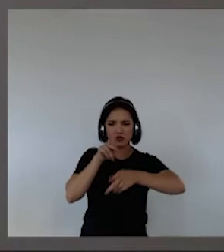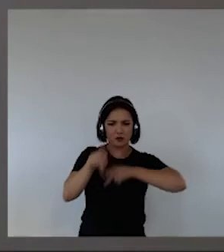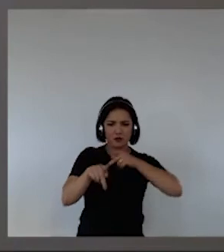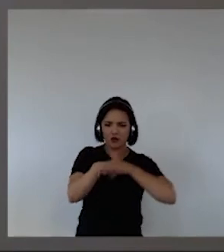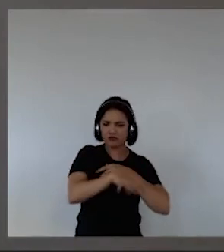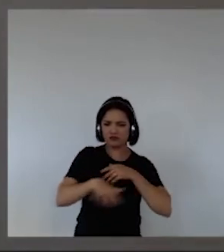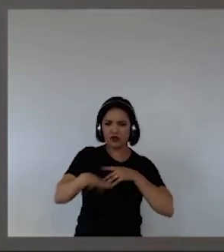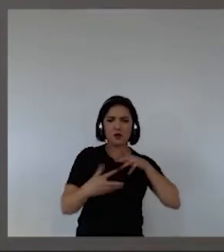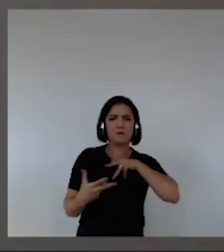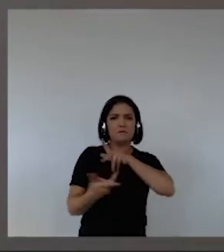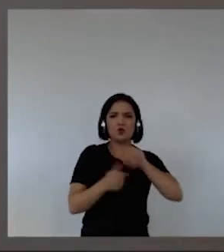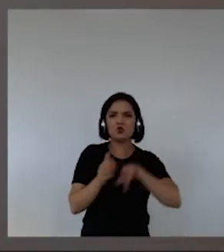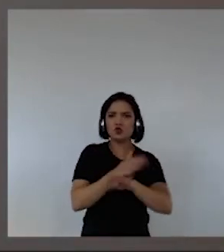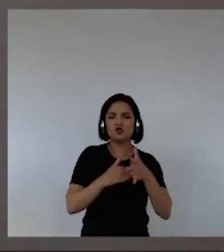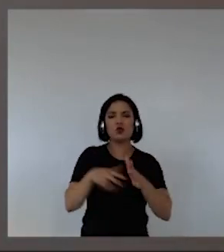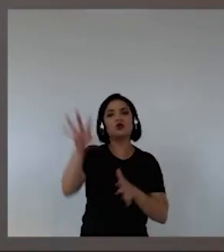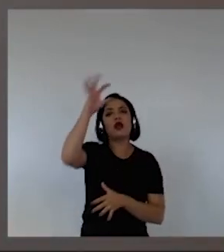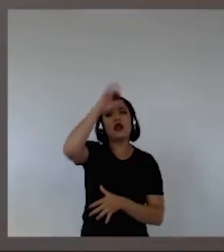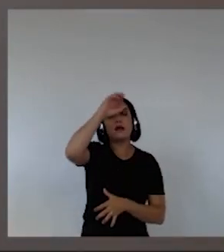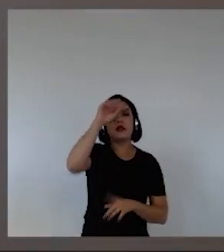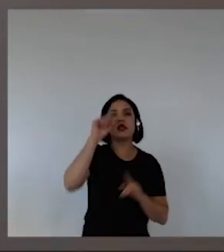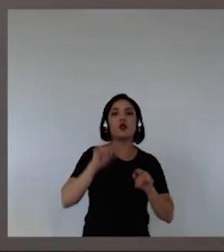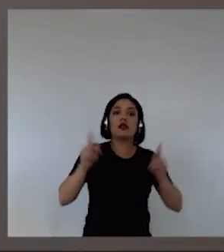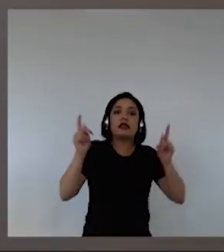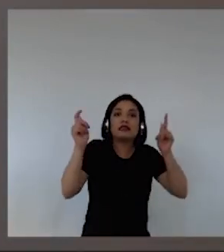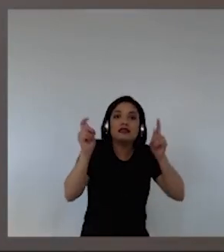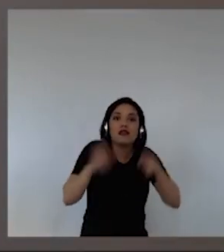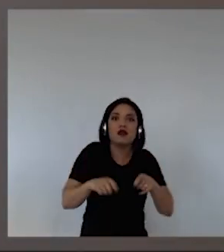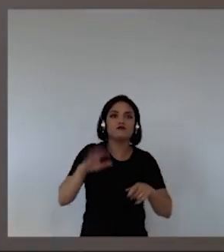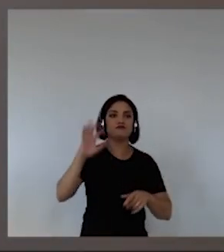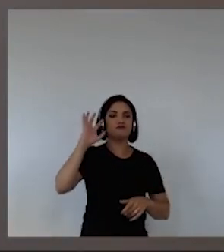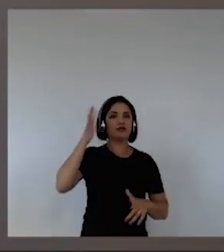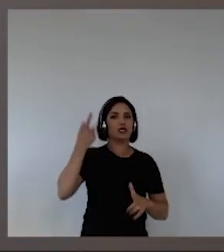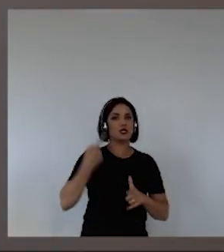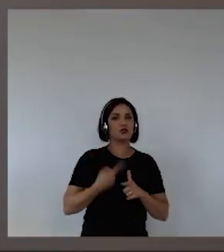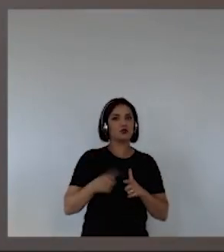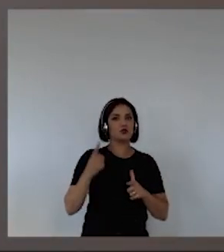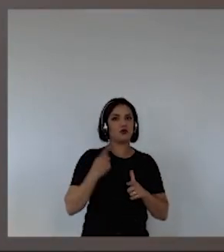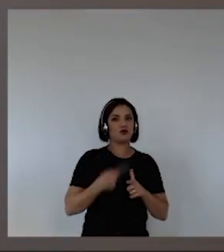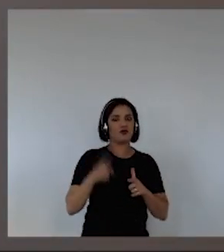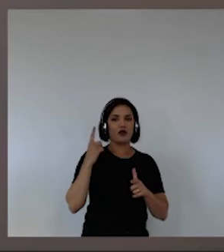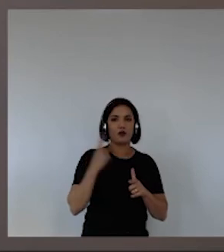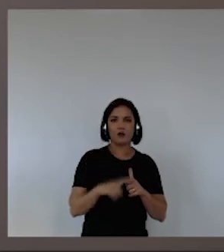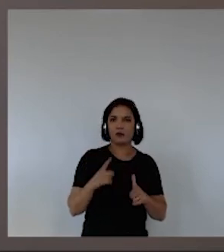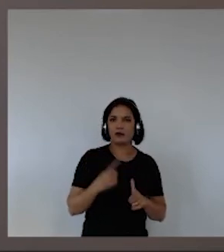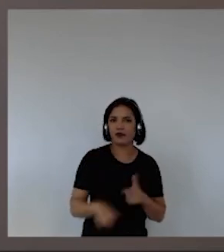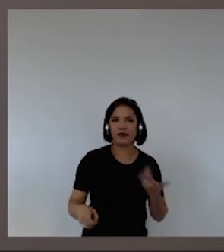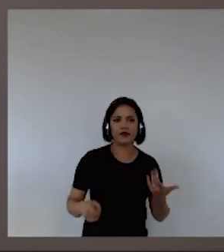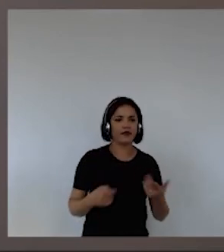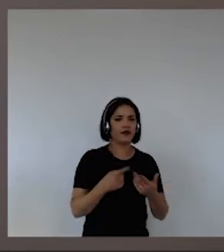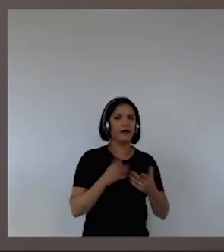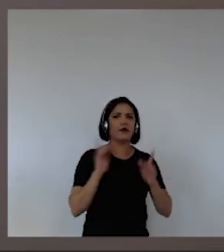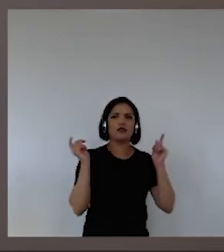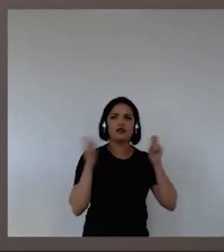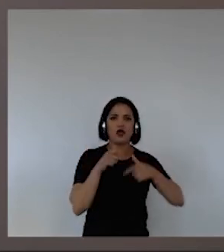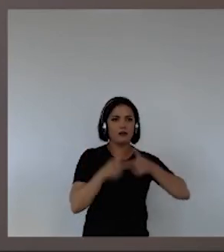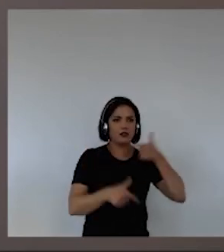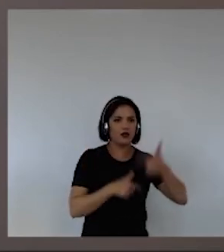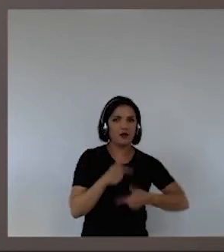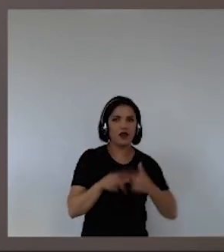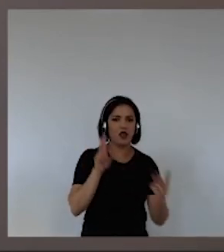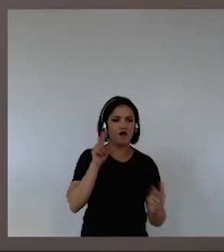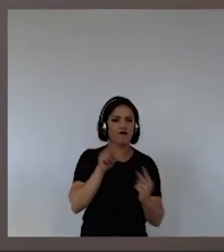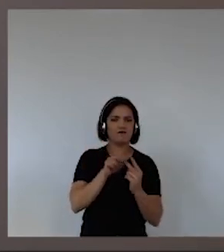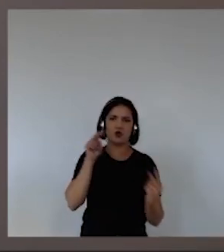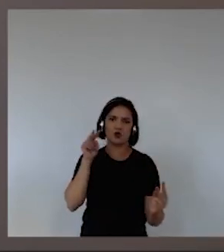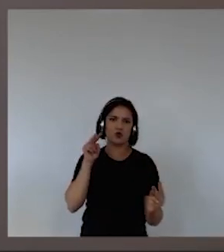mundial aprendeu que é possível resolver problemas questões, trabalhar de maneira